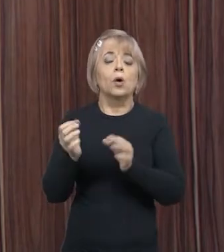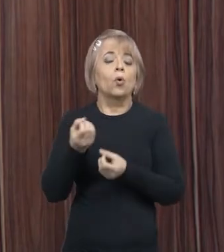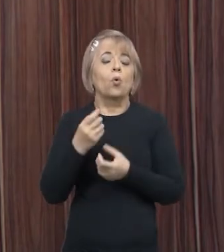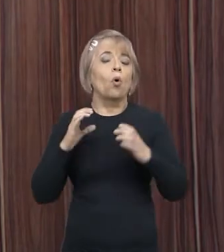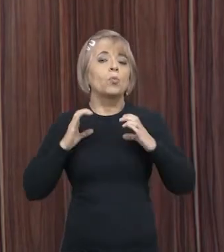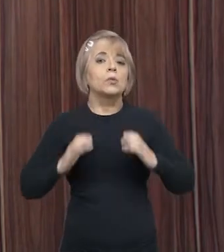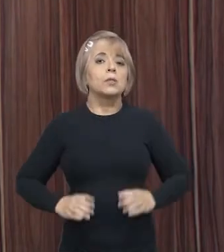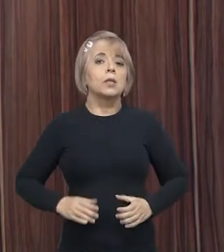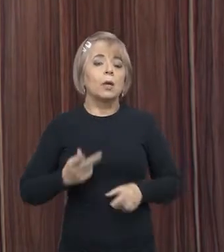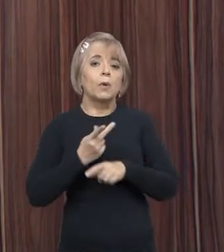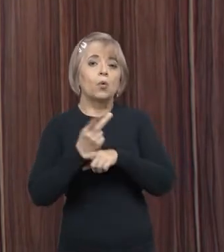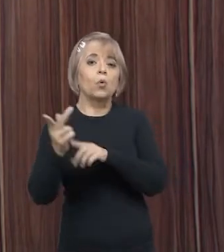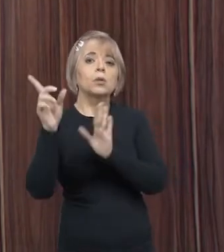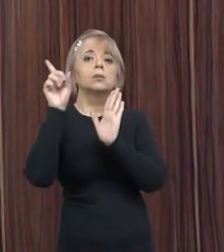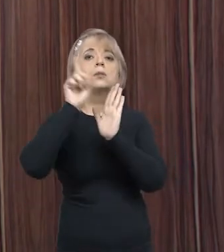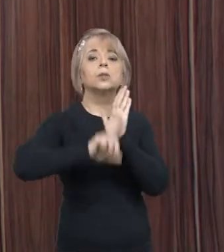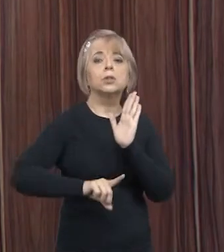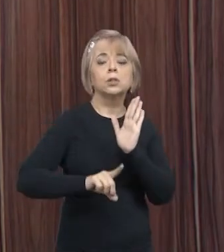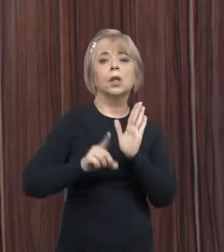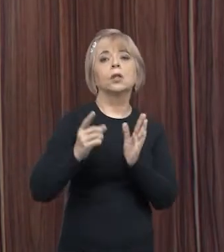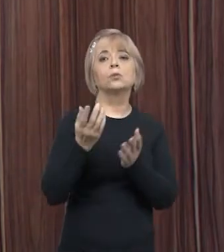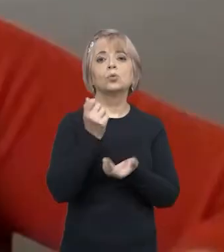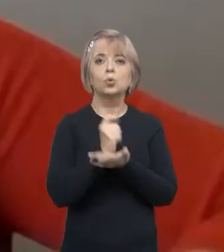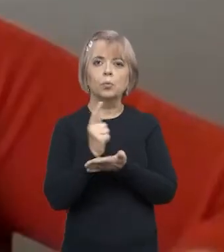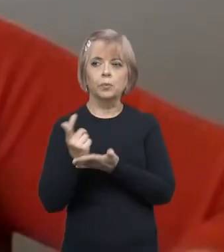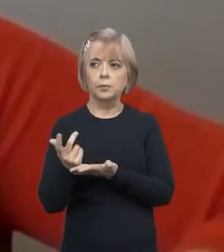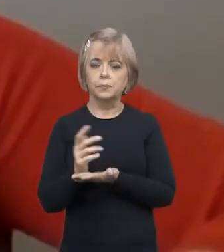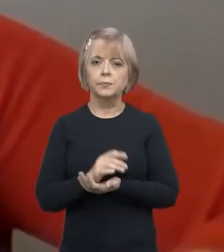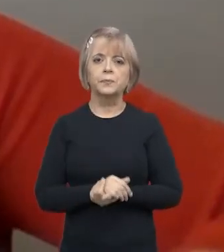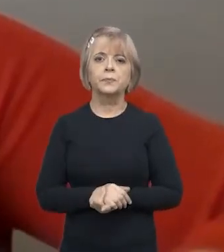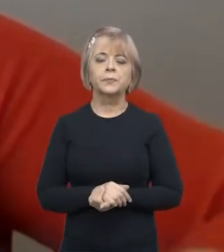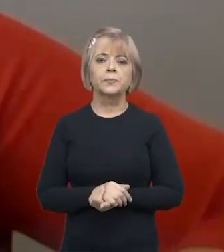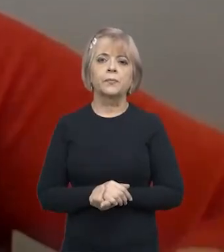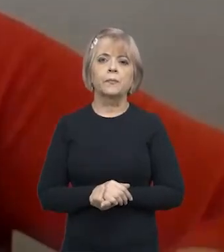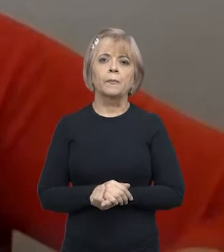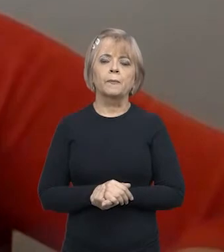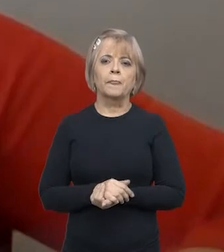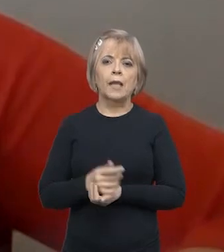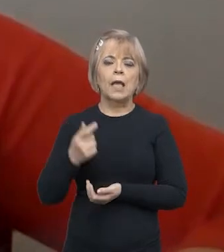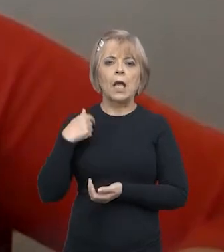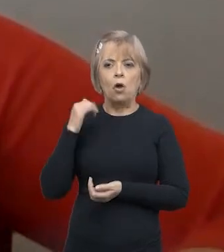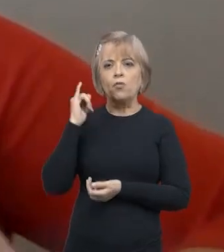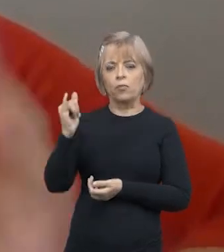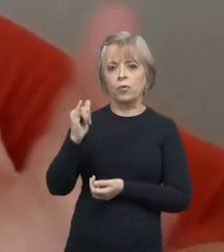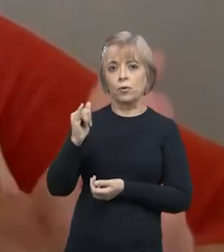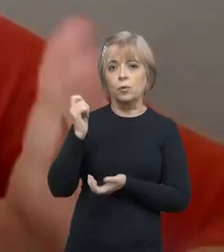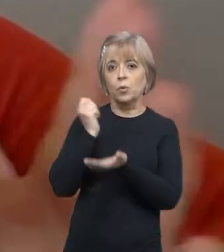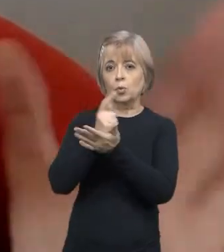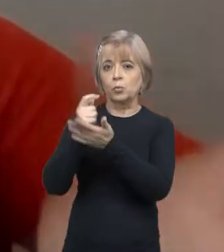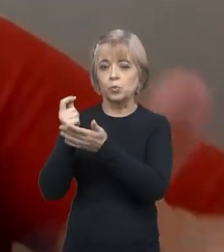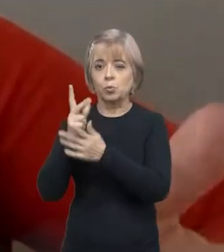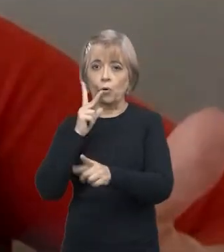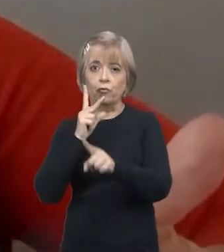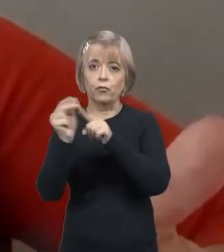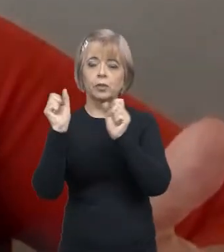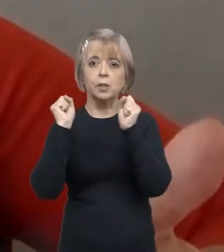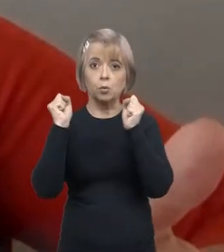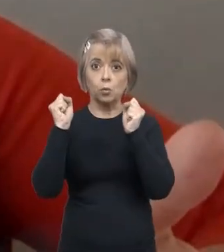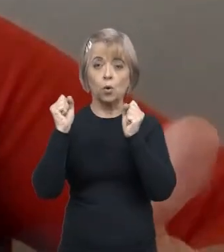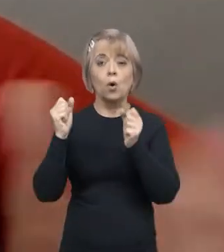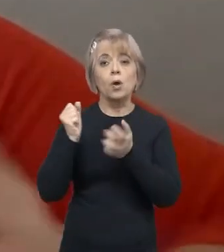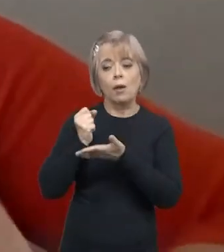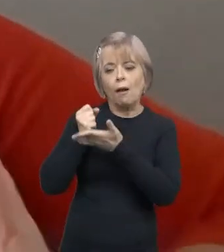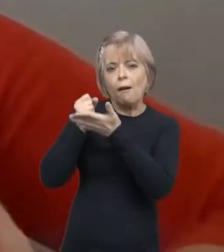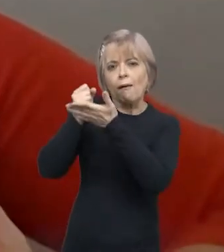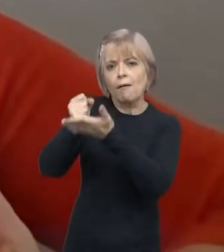aí na busca pelos seus direitos de consumidor? Eu mencionei o Consumidor Vencedor como um projeto que apoia a atuação dos